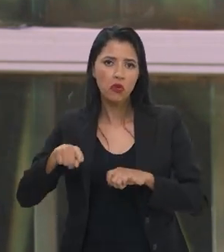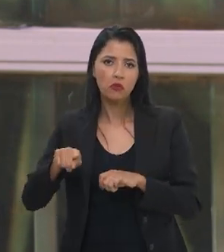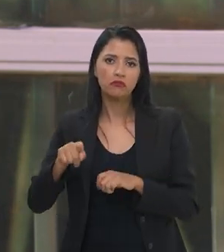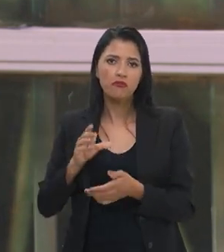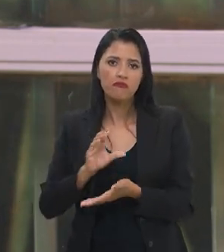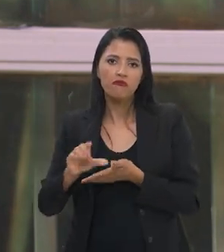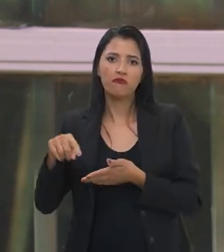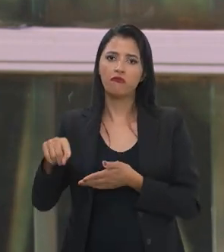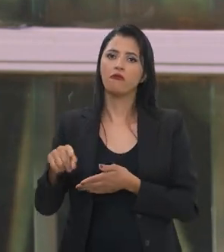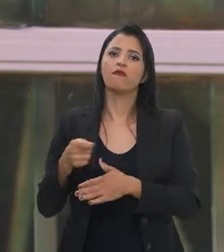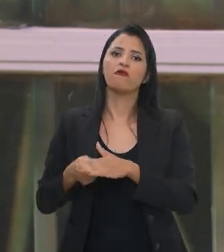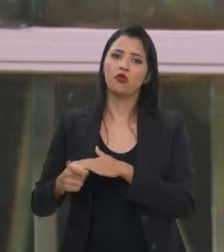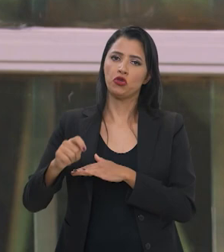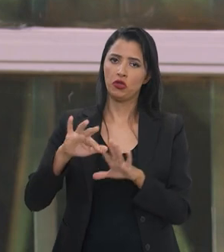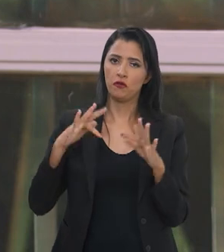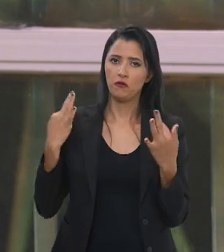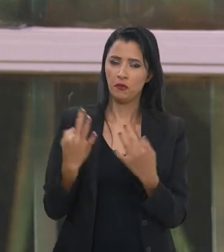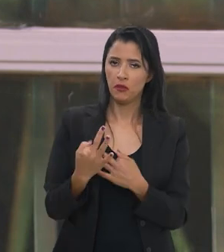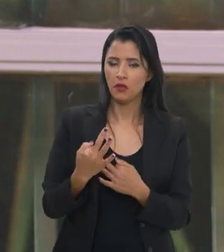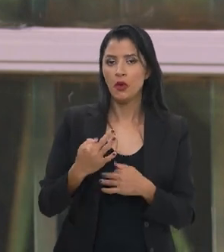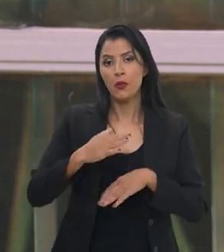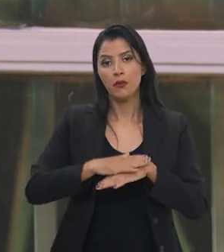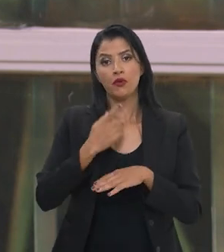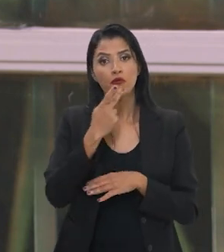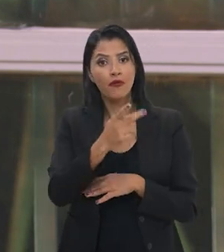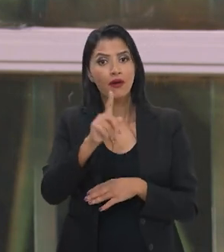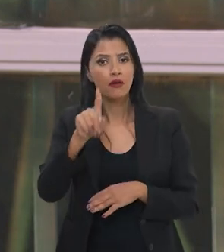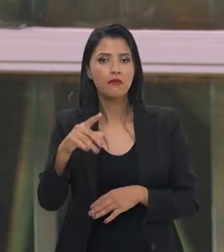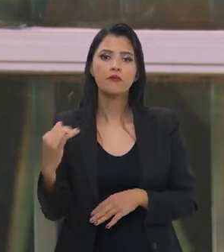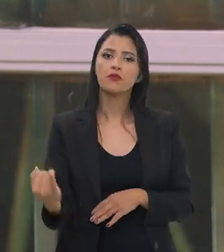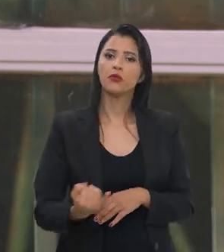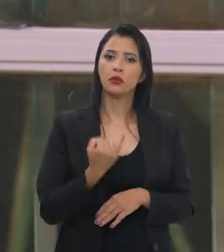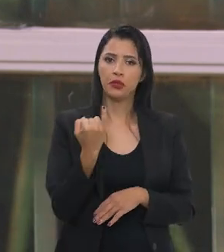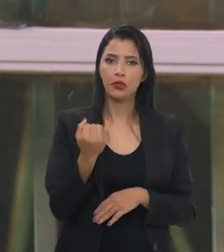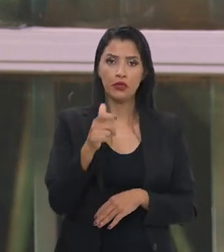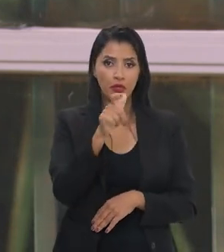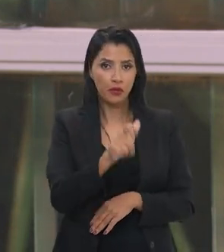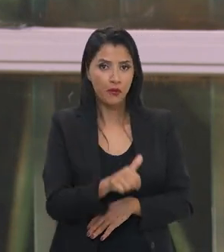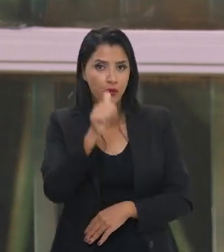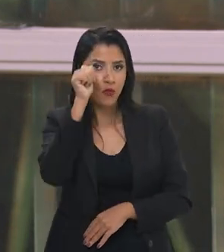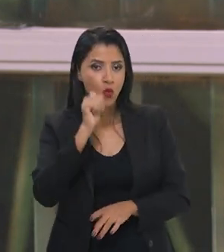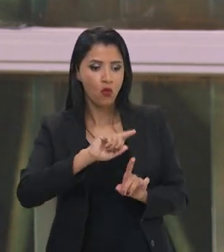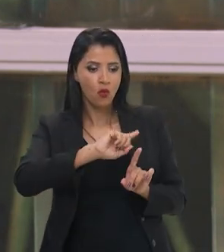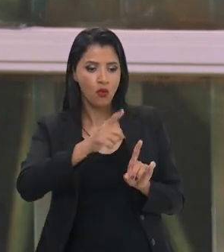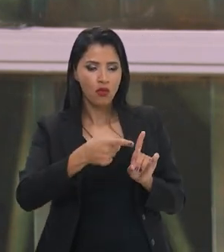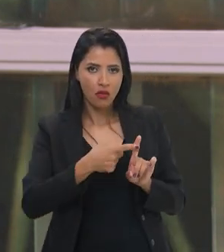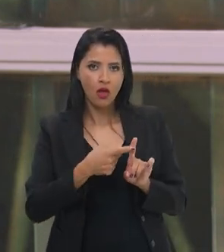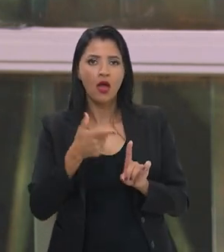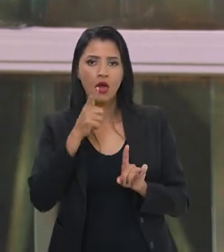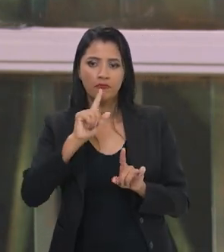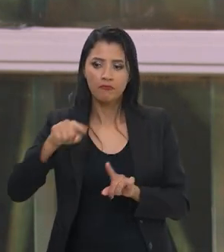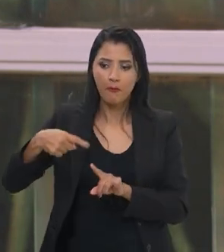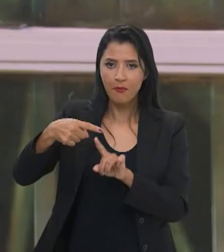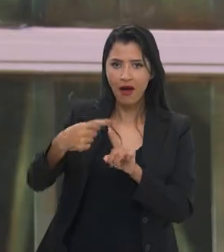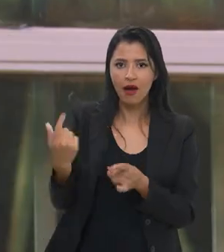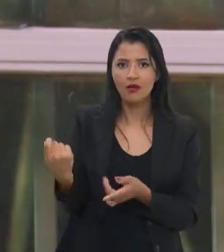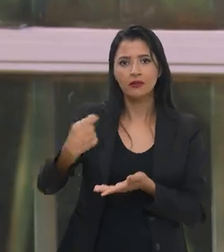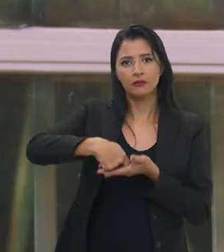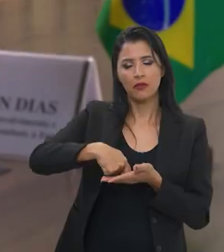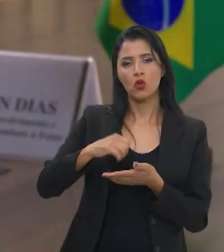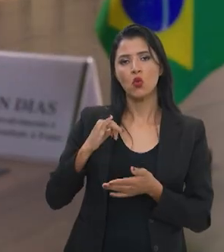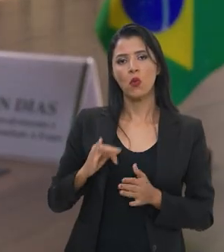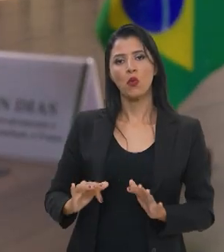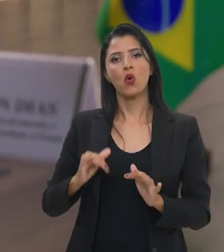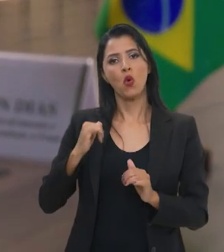família então quando a gente diz é importante que a gestante que recebe um pouco mais do Bolsa Família